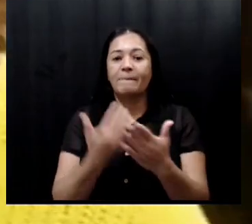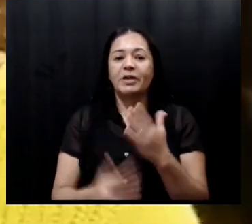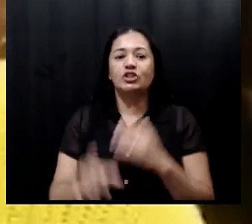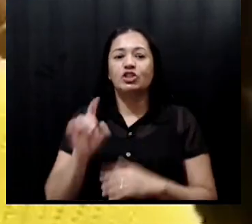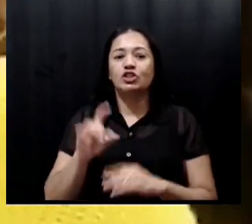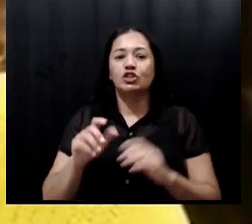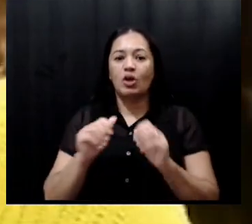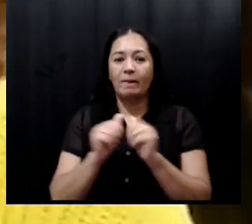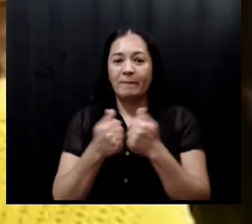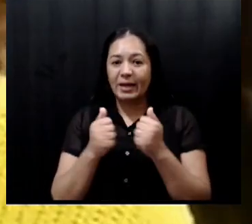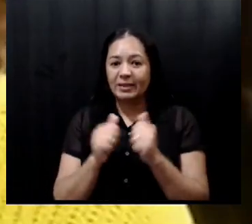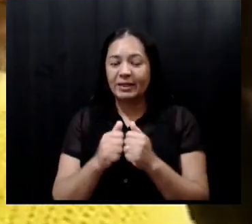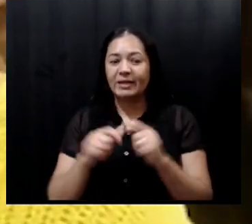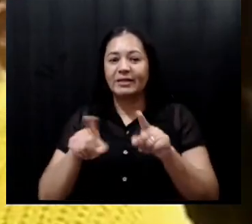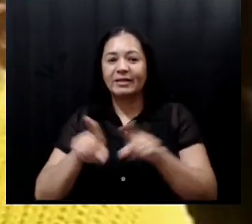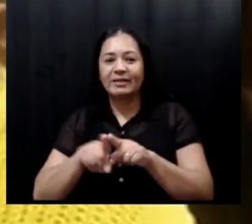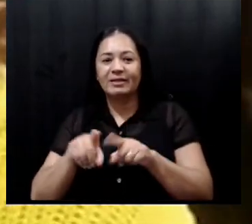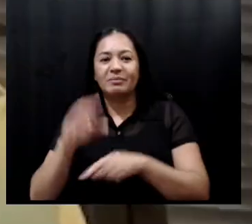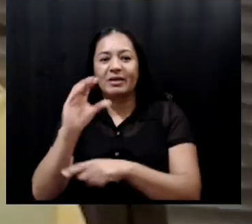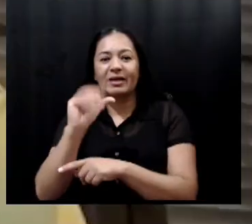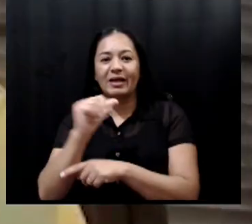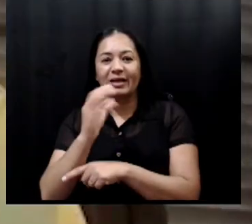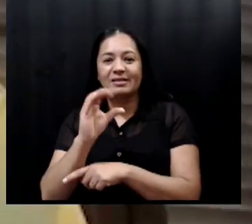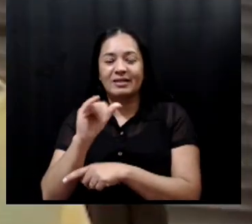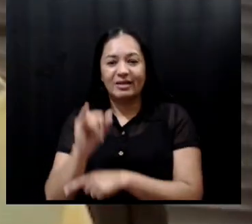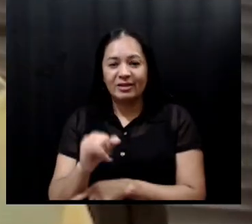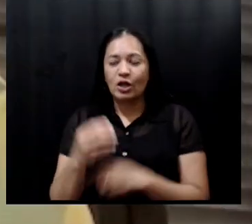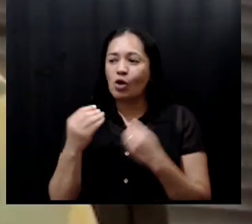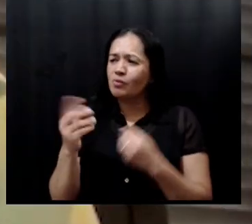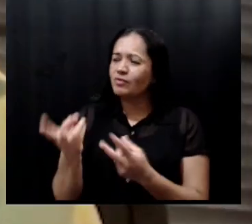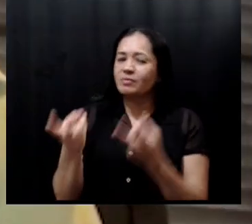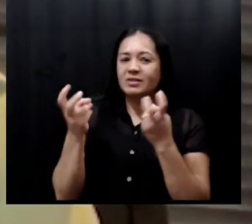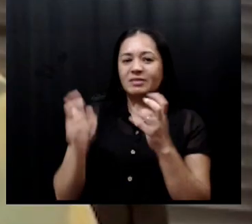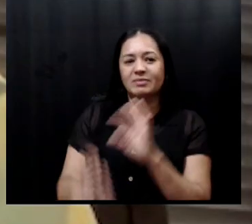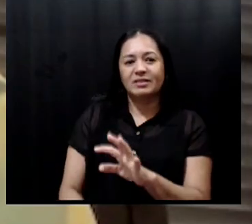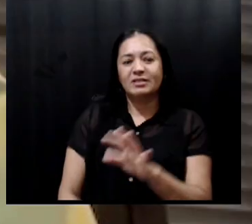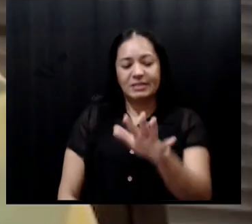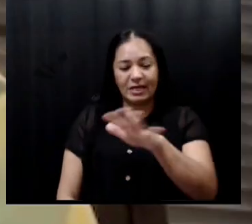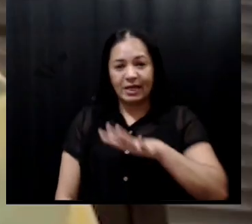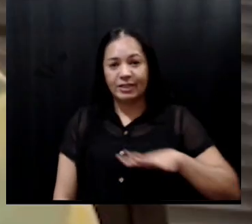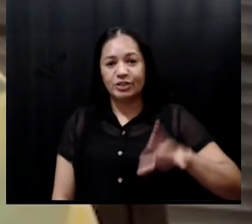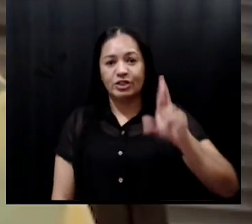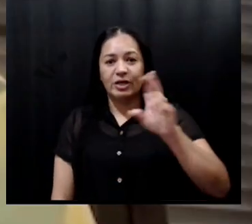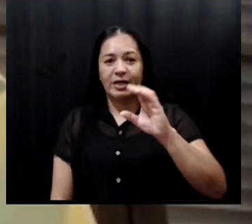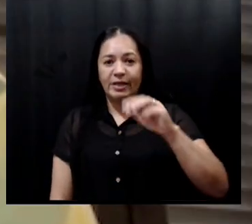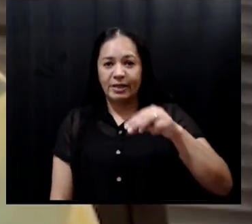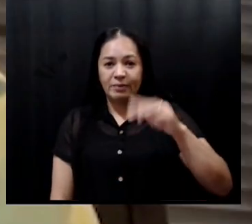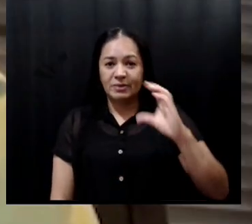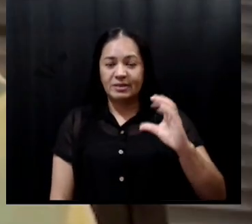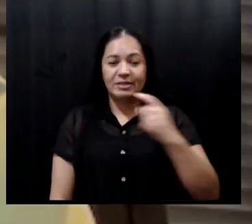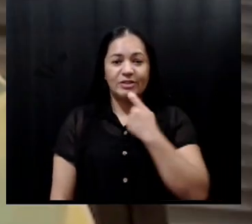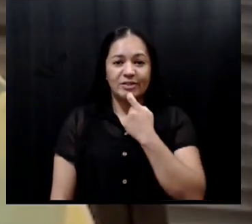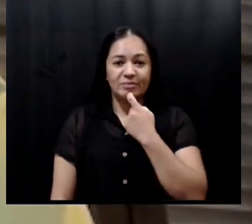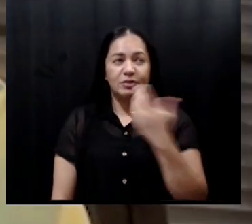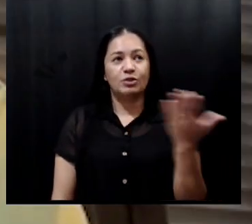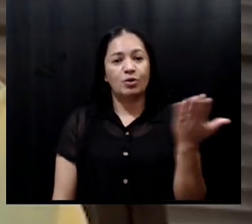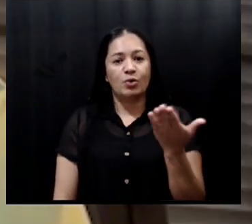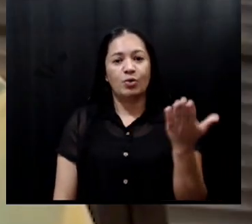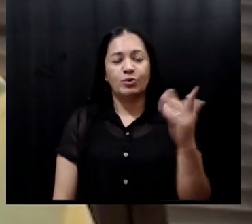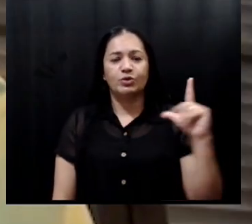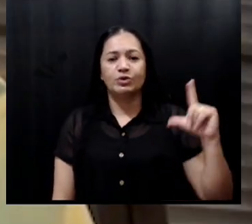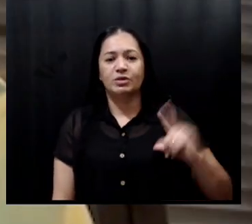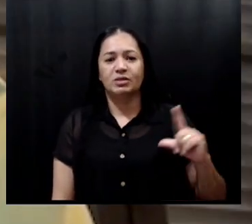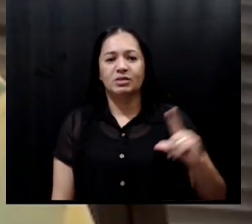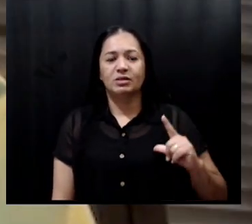que vocês verificam isso também? A região metropolitana de Campinas, ela faz mais de